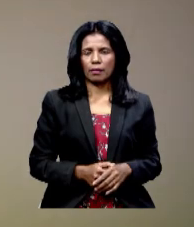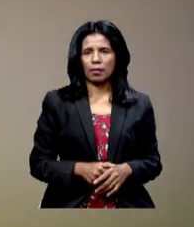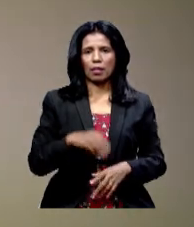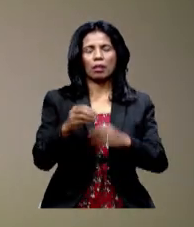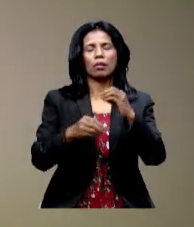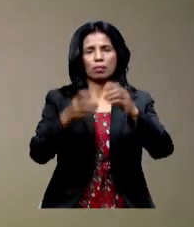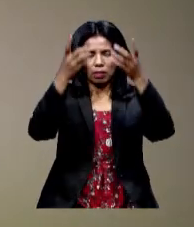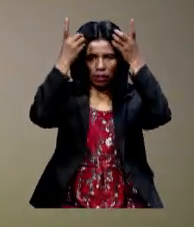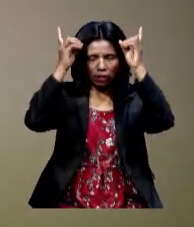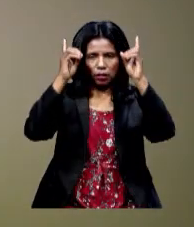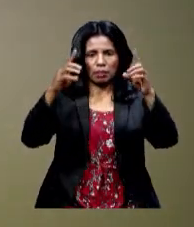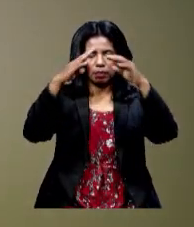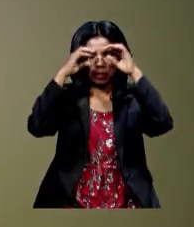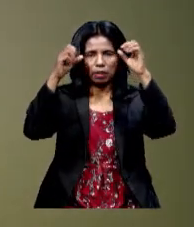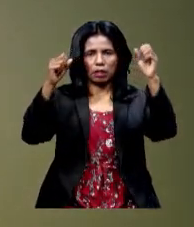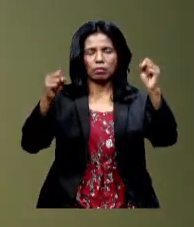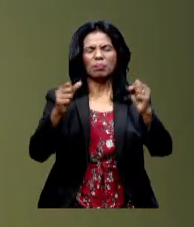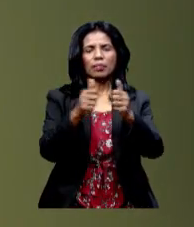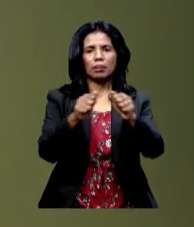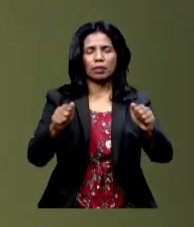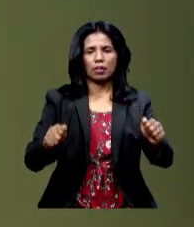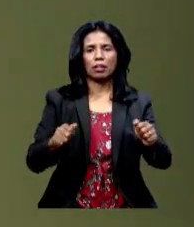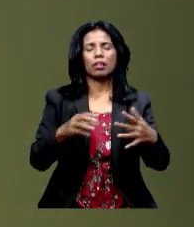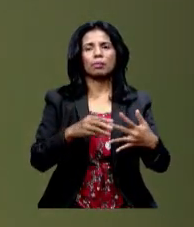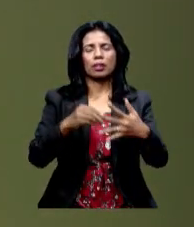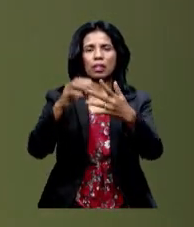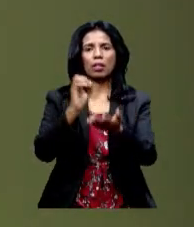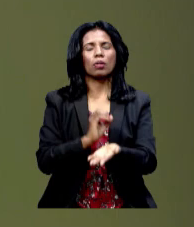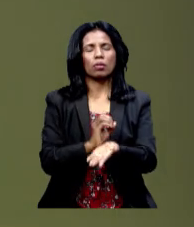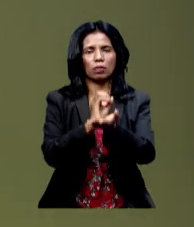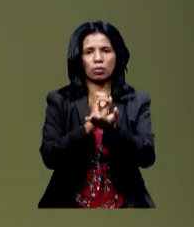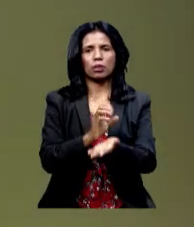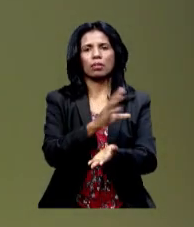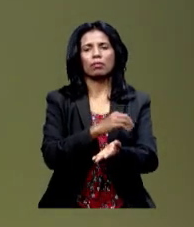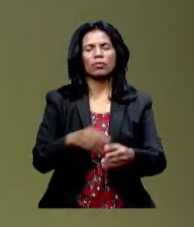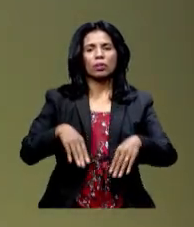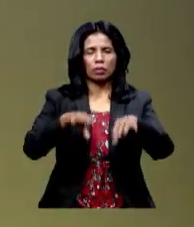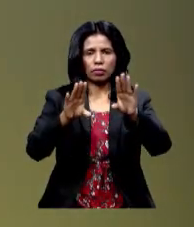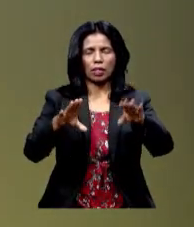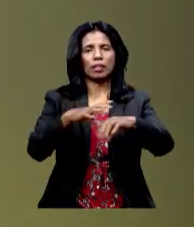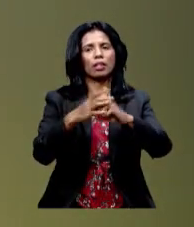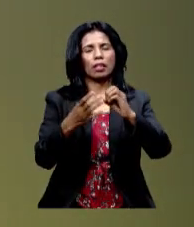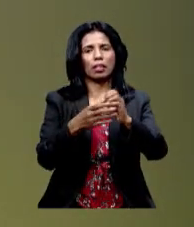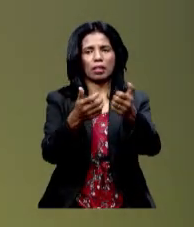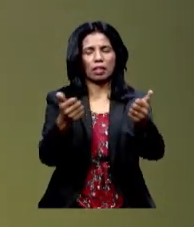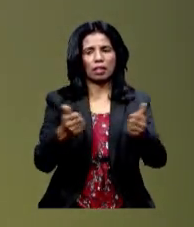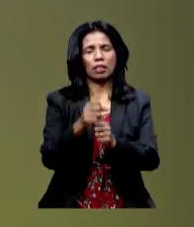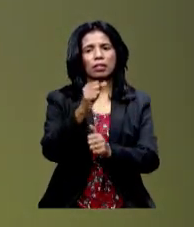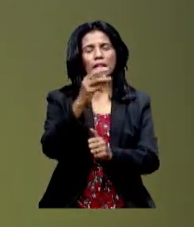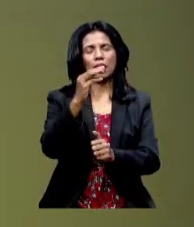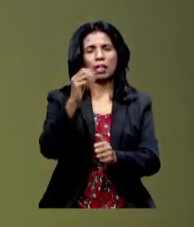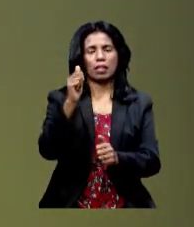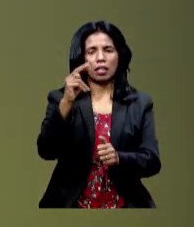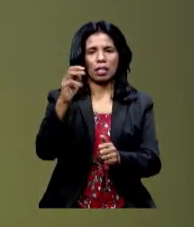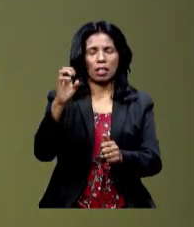Relacionou a decisão presidente da autoridade de região administrativa especial o Ecusian Benunian, o de Faan Rai e a aldeia Sanane, Suku